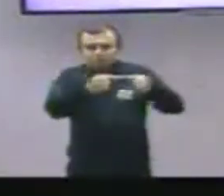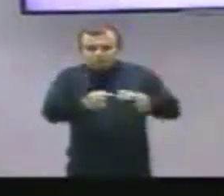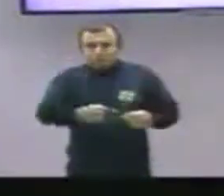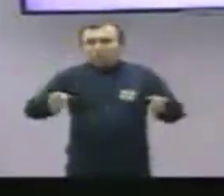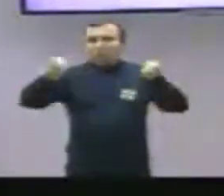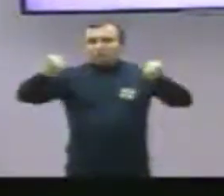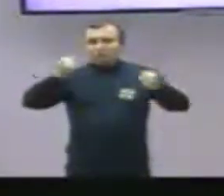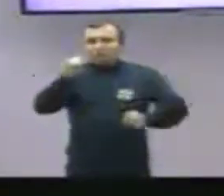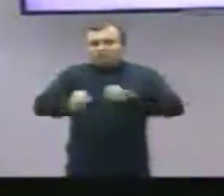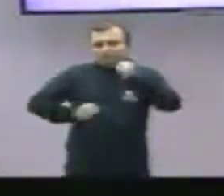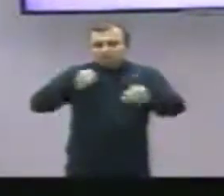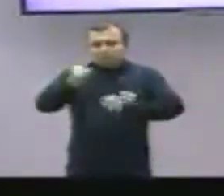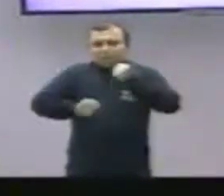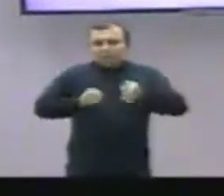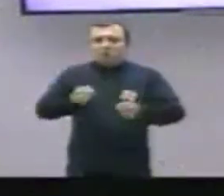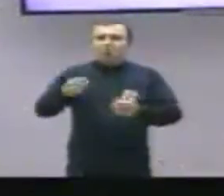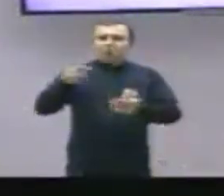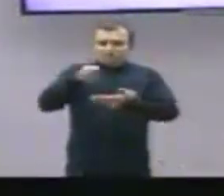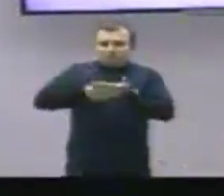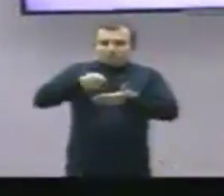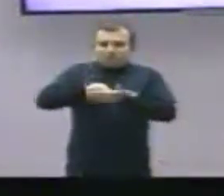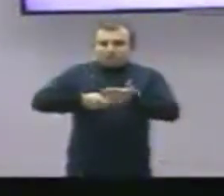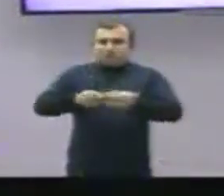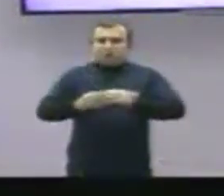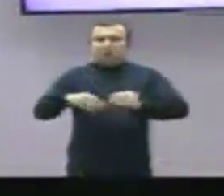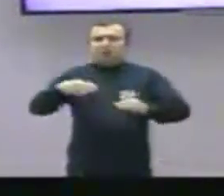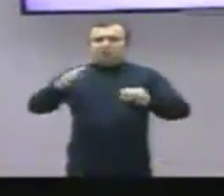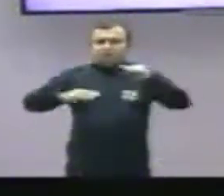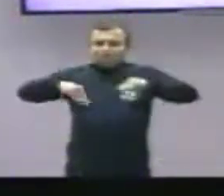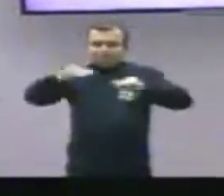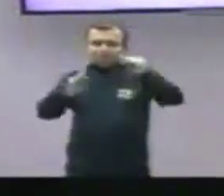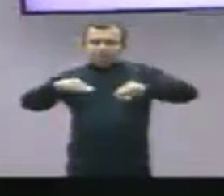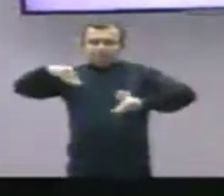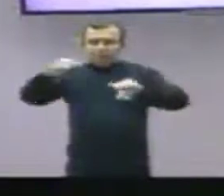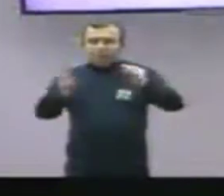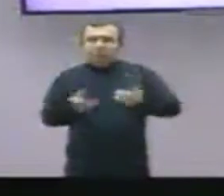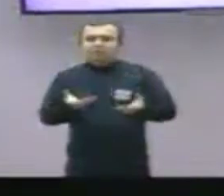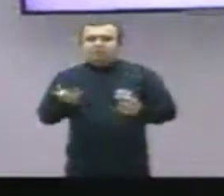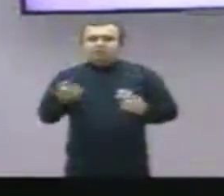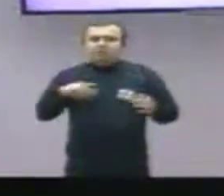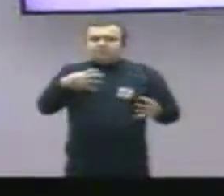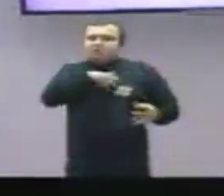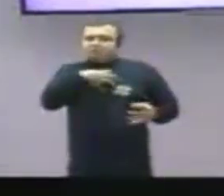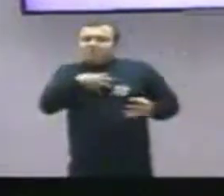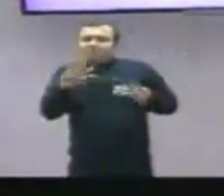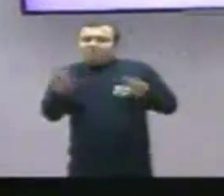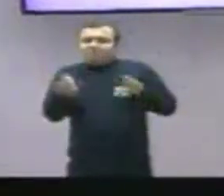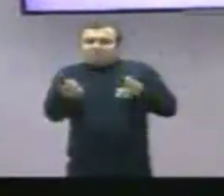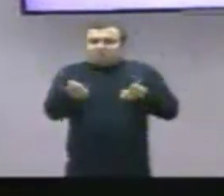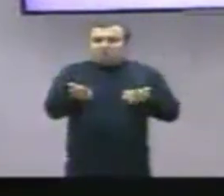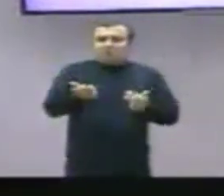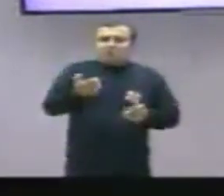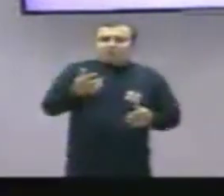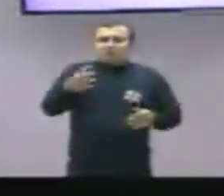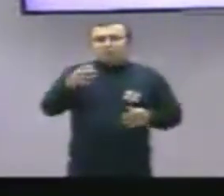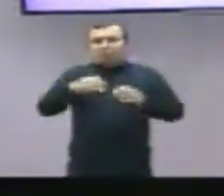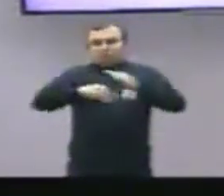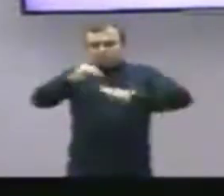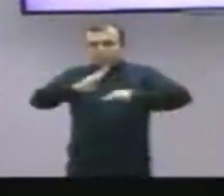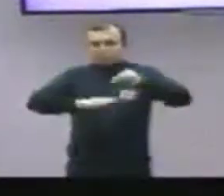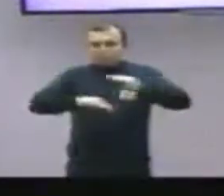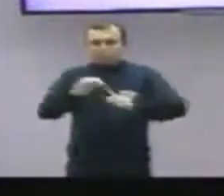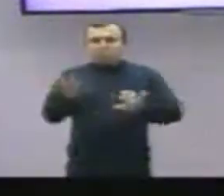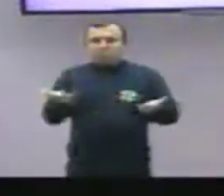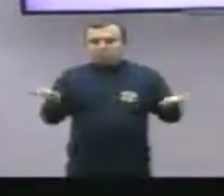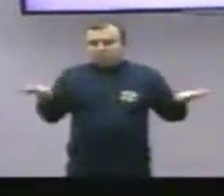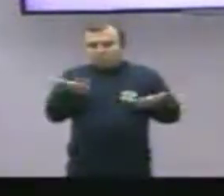como a força, a velocidade, a resistência e a flexibilidade, e ainda as sensações corporais provocadas pela sua prática.